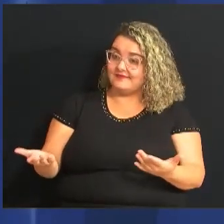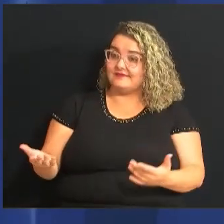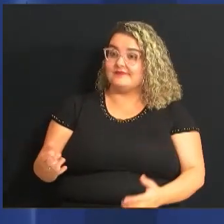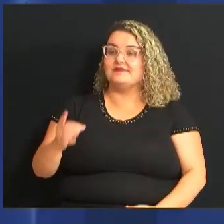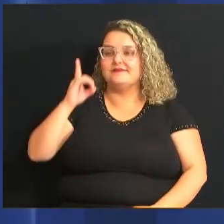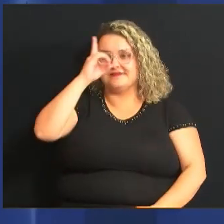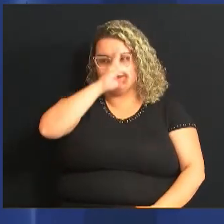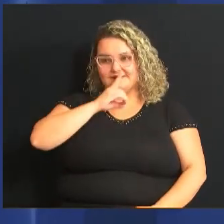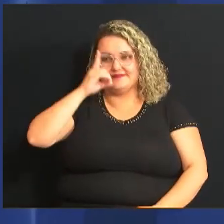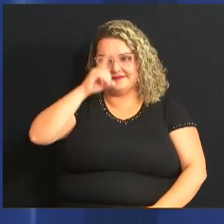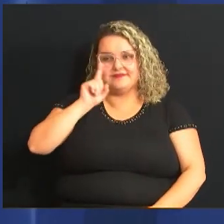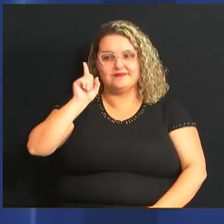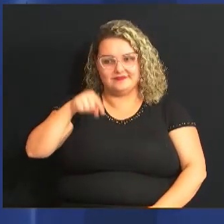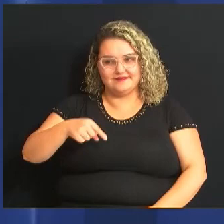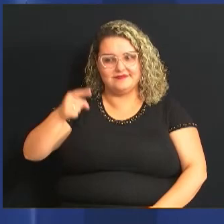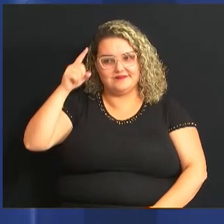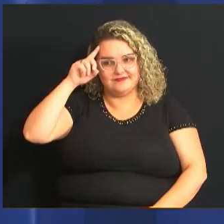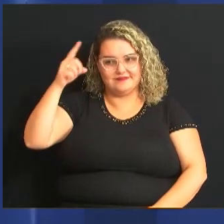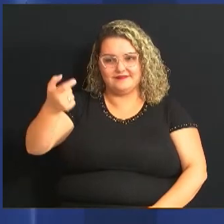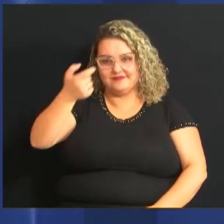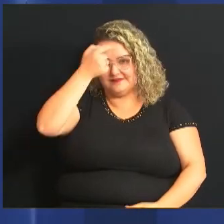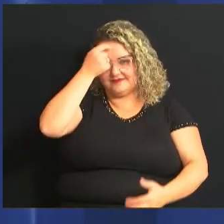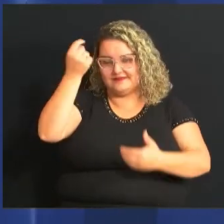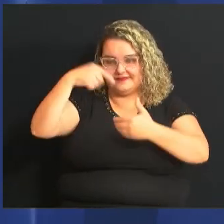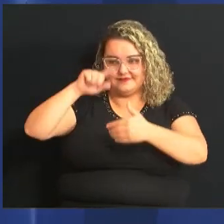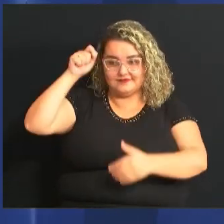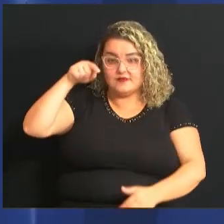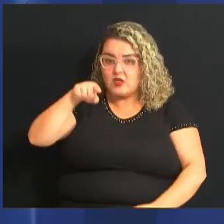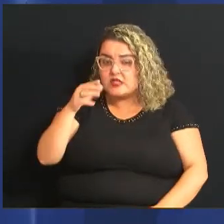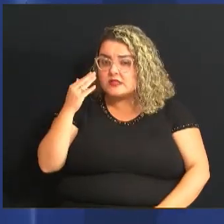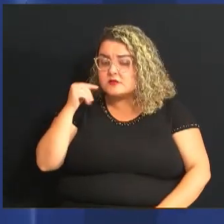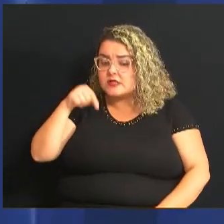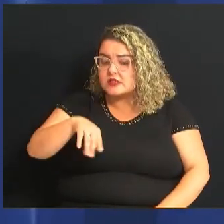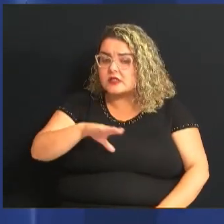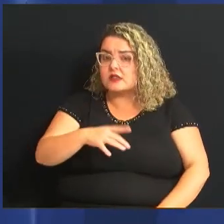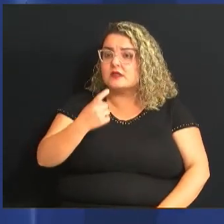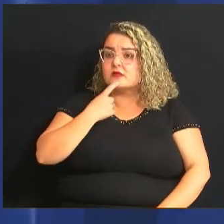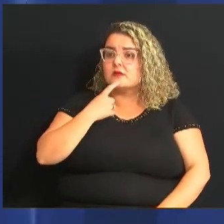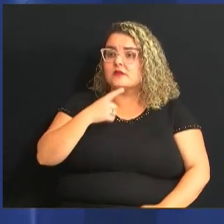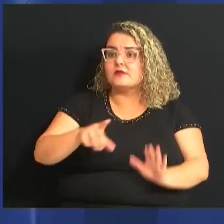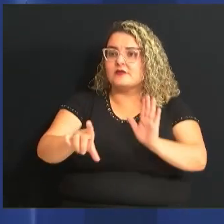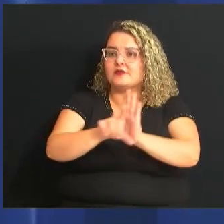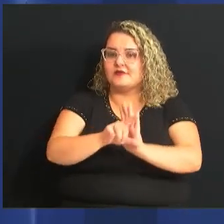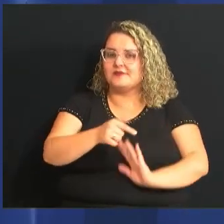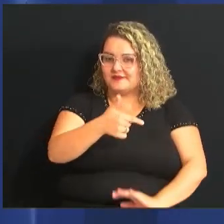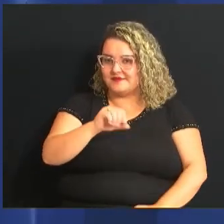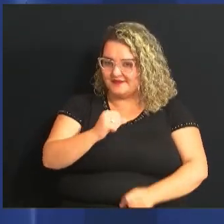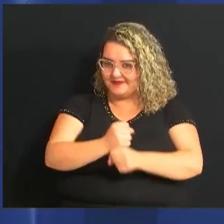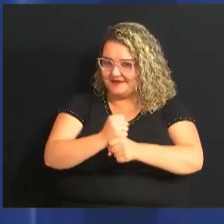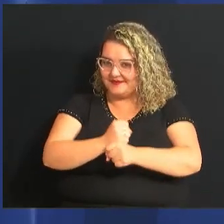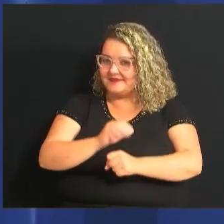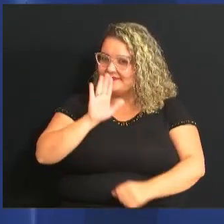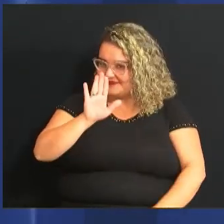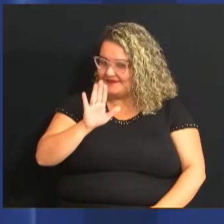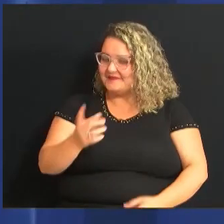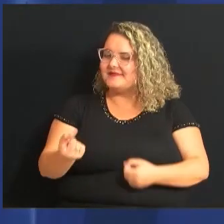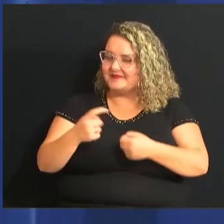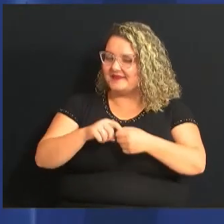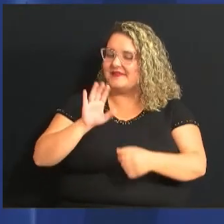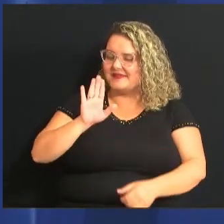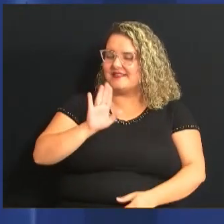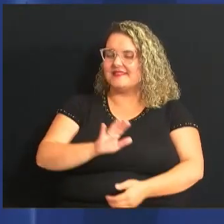o Dia da Consciência Negra e você sabia que aqui em Campinas a lei vai completar 20 anos? Não sai daí, a gente volta já já.